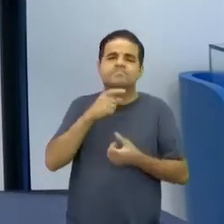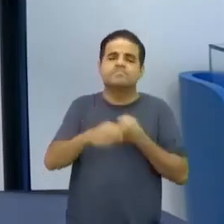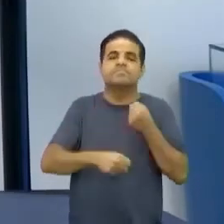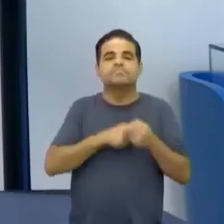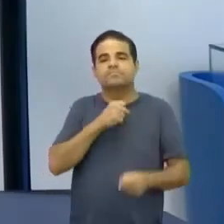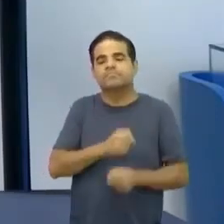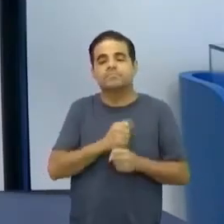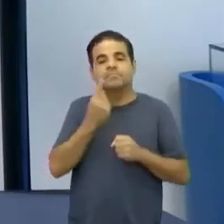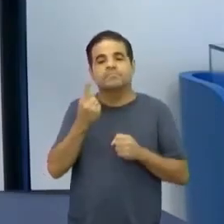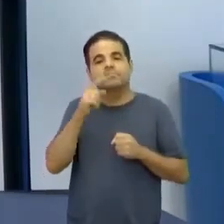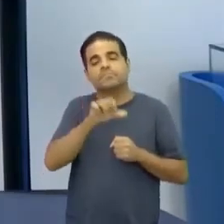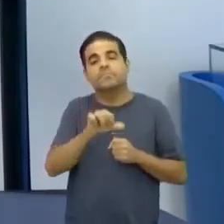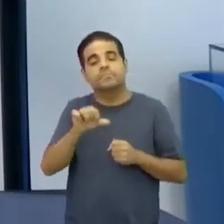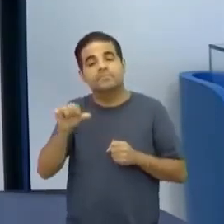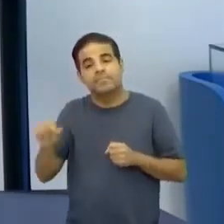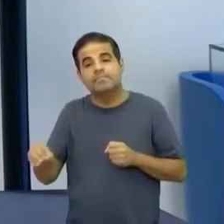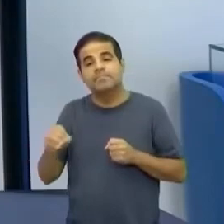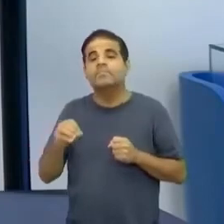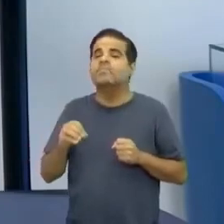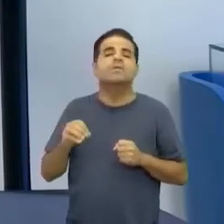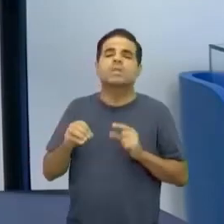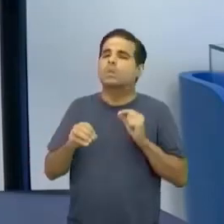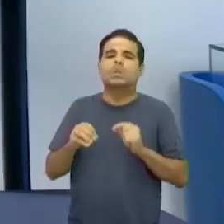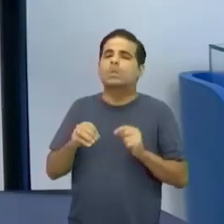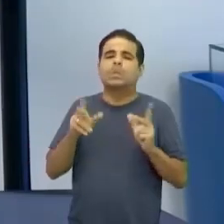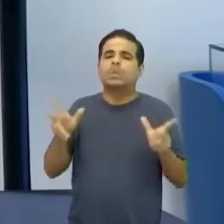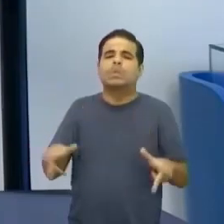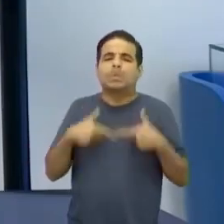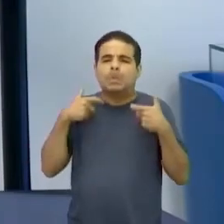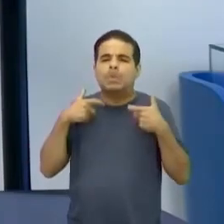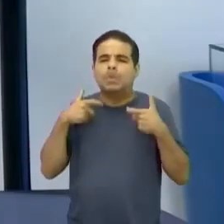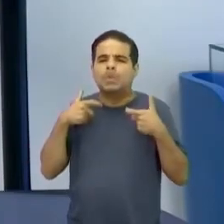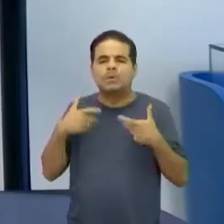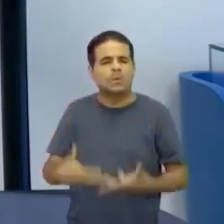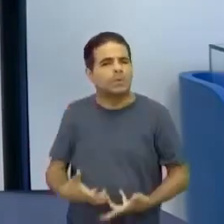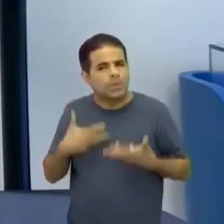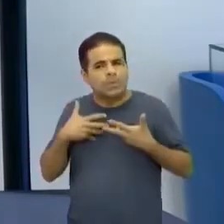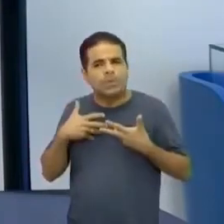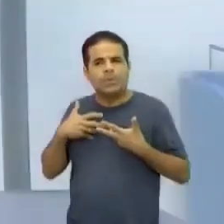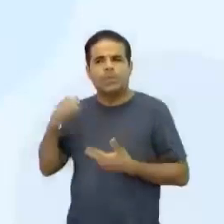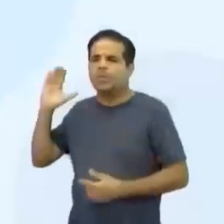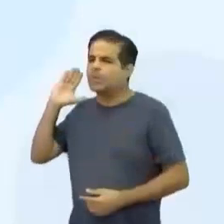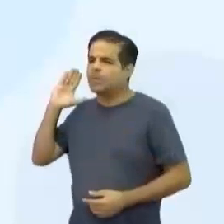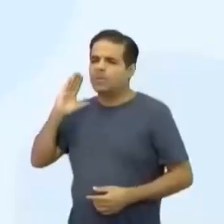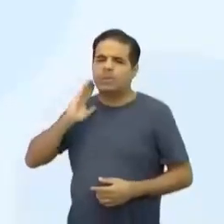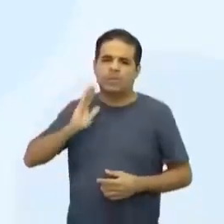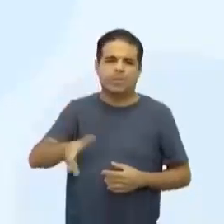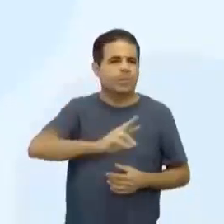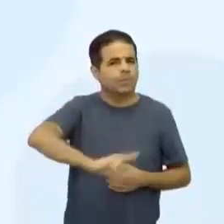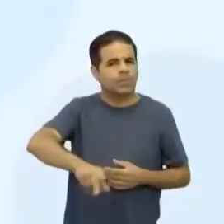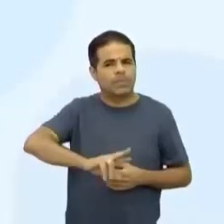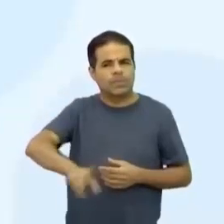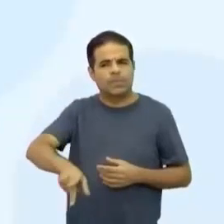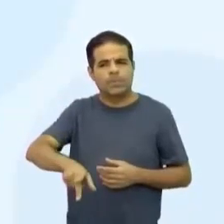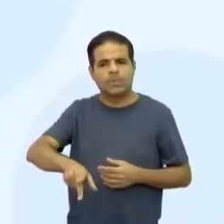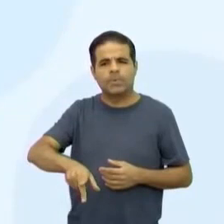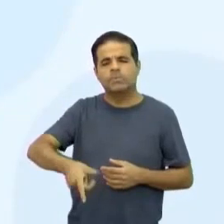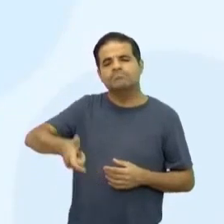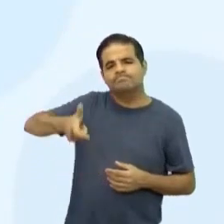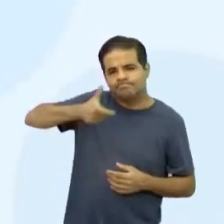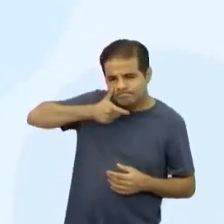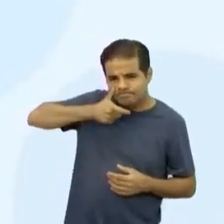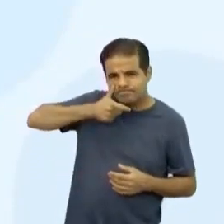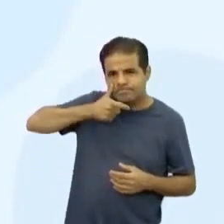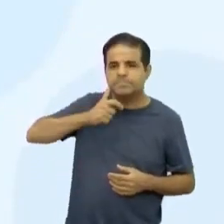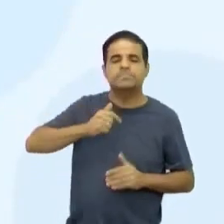de 90, certo? Então, o que é o consumo indireto? No consumo indireto, não levamos em